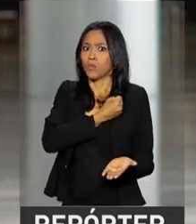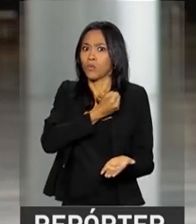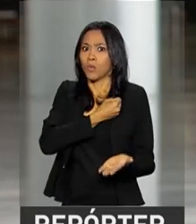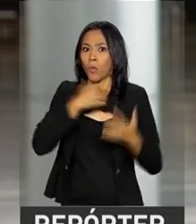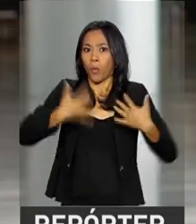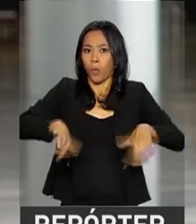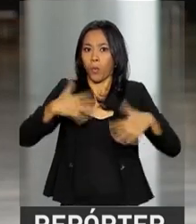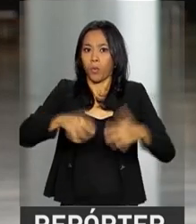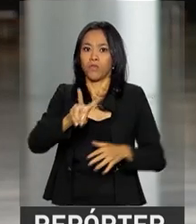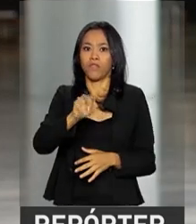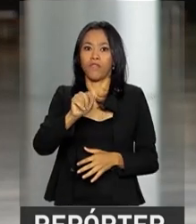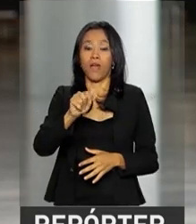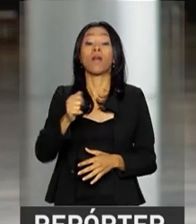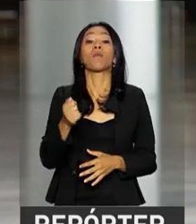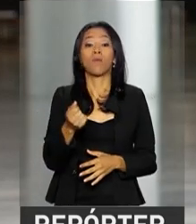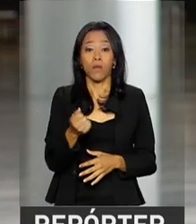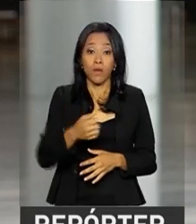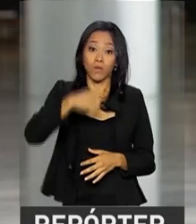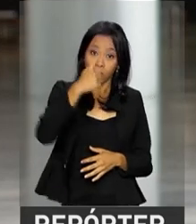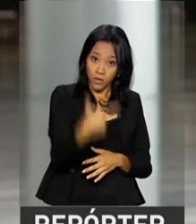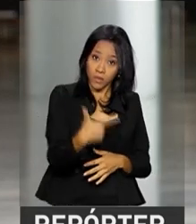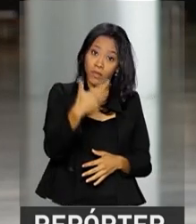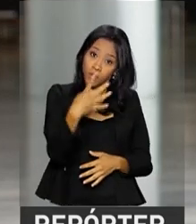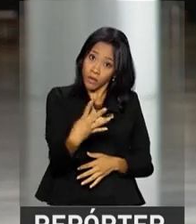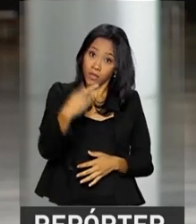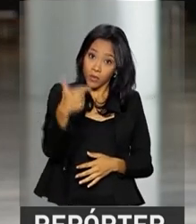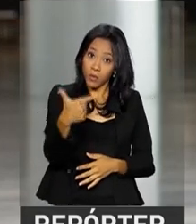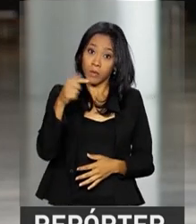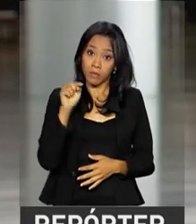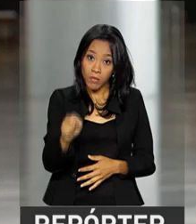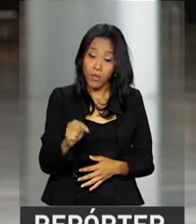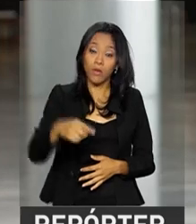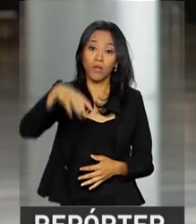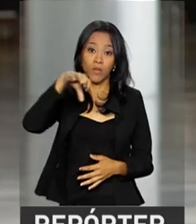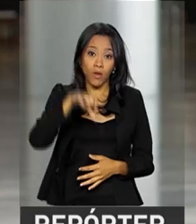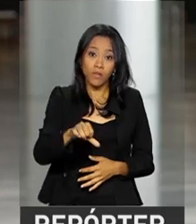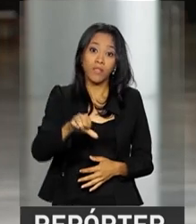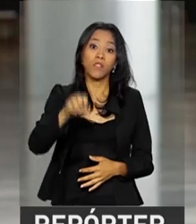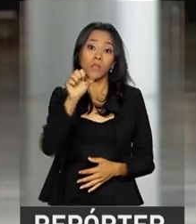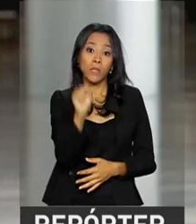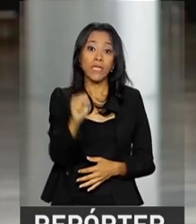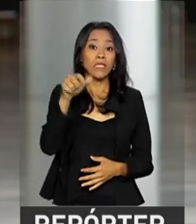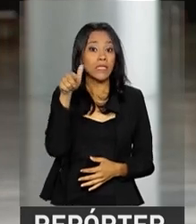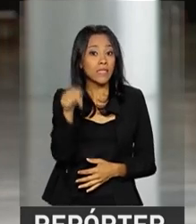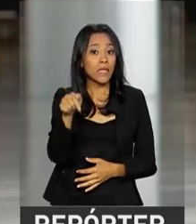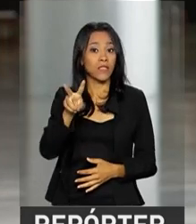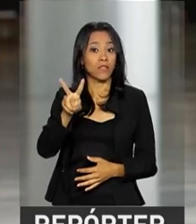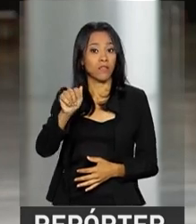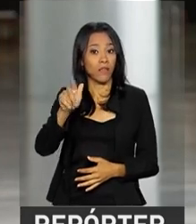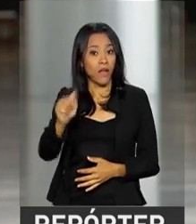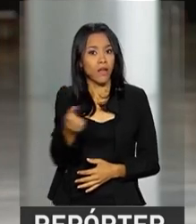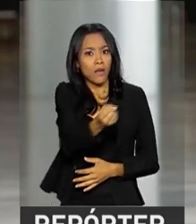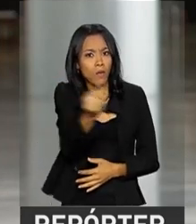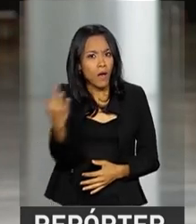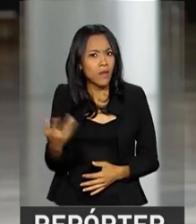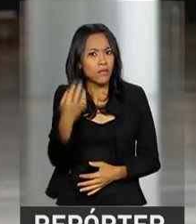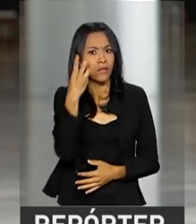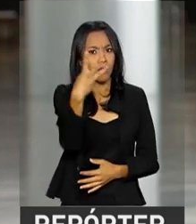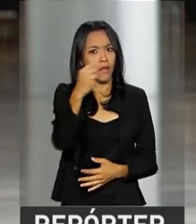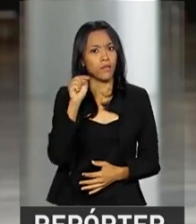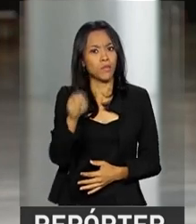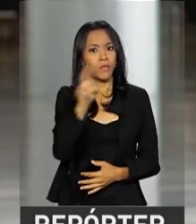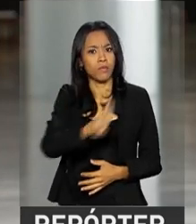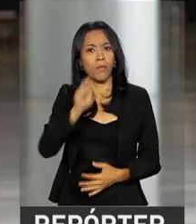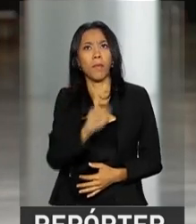criado serão 242 1987 vagas em quase três mil instituições